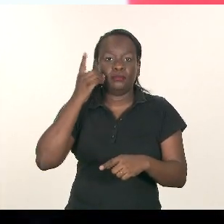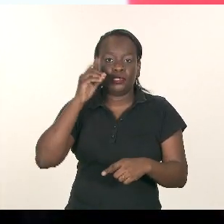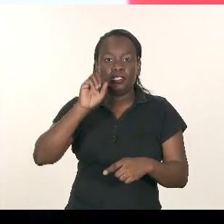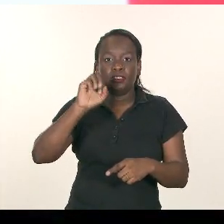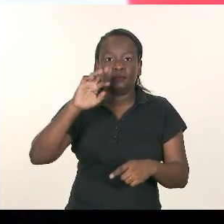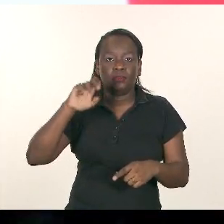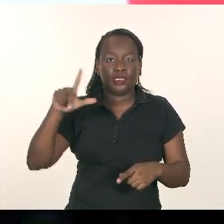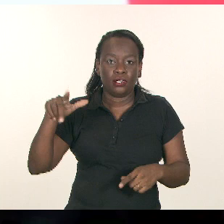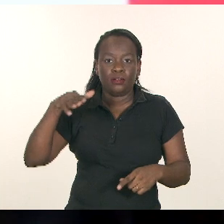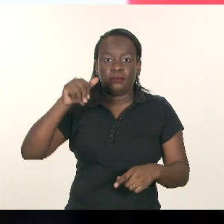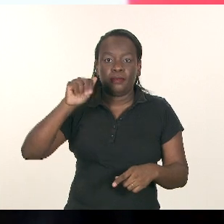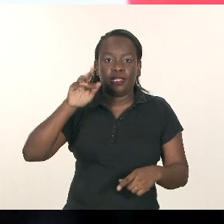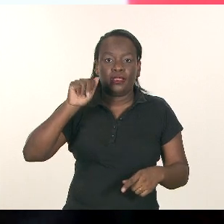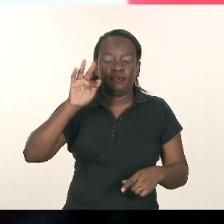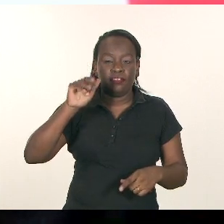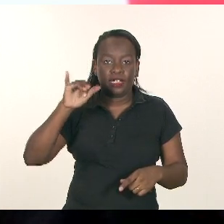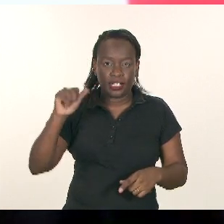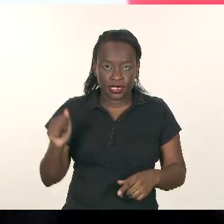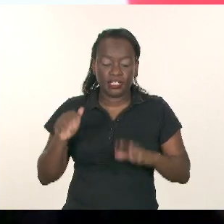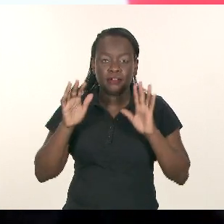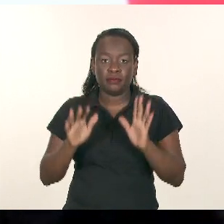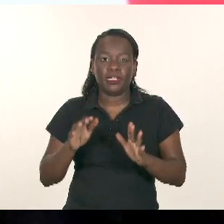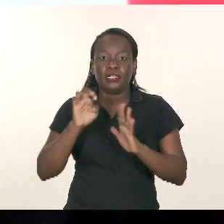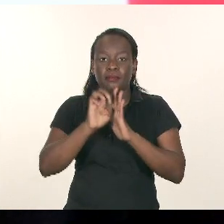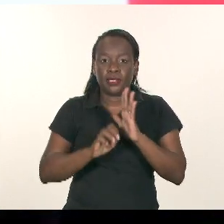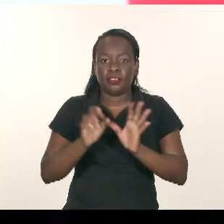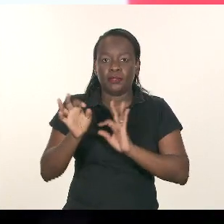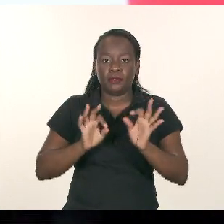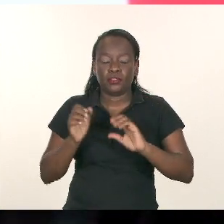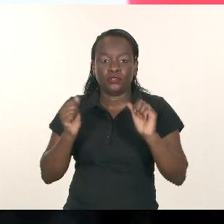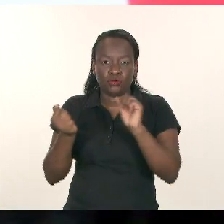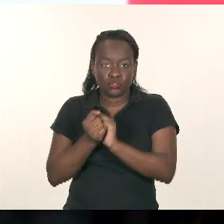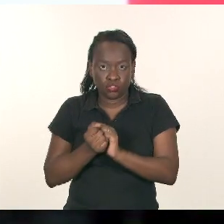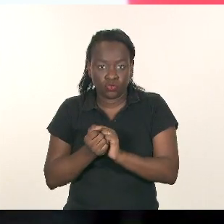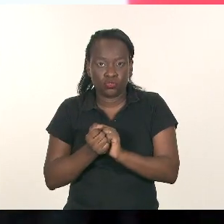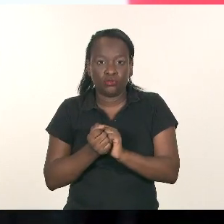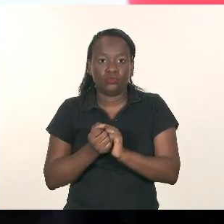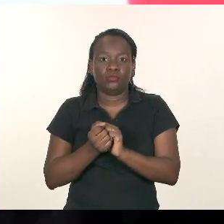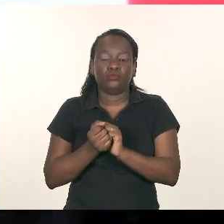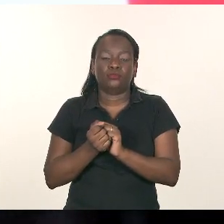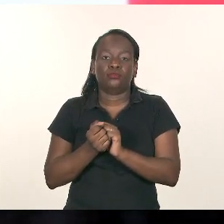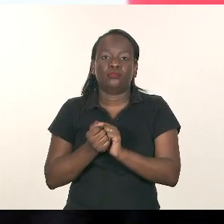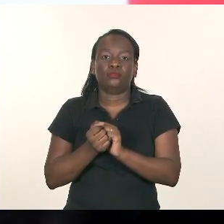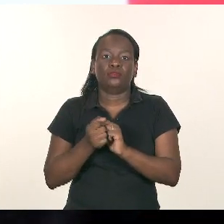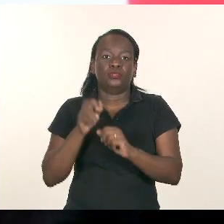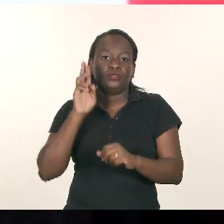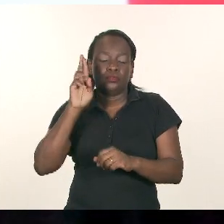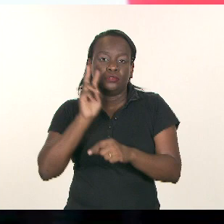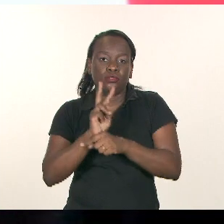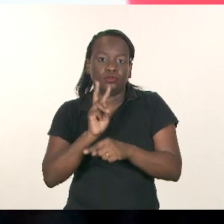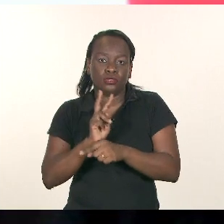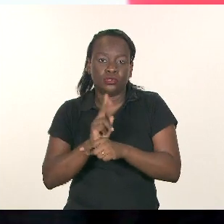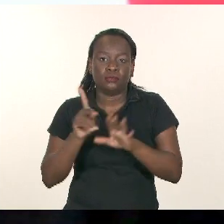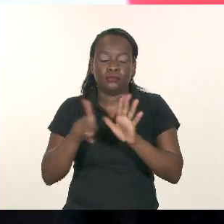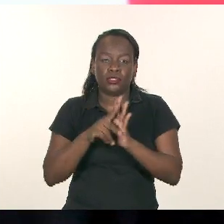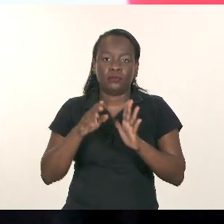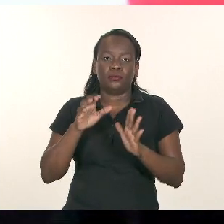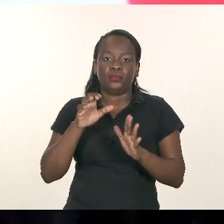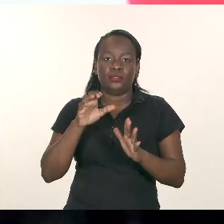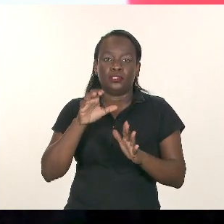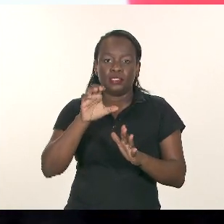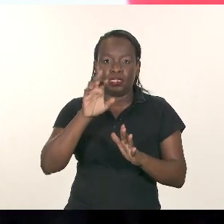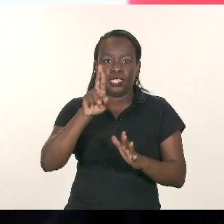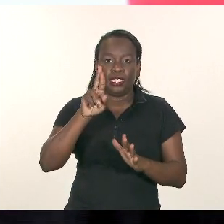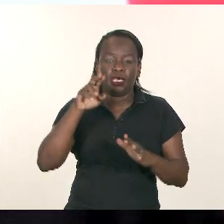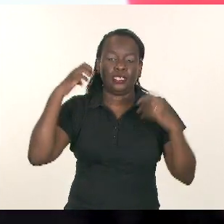Samuel Malafaia. Nossas emendas haviam sido construídas em conjunto com representantes do Conselho Regional de